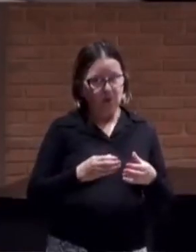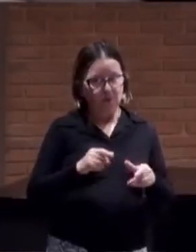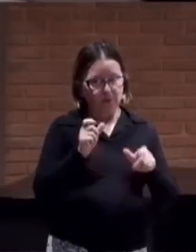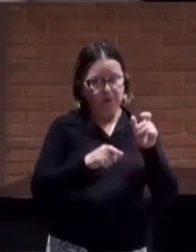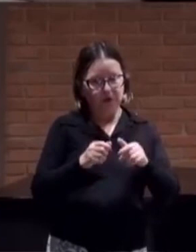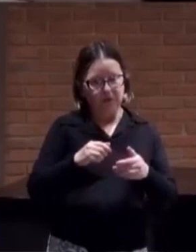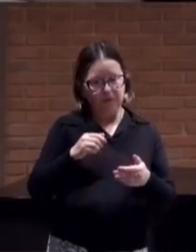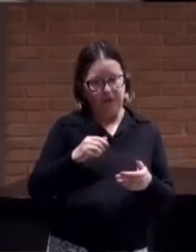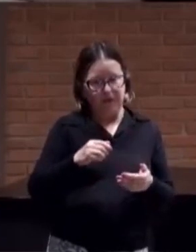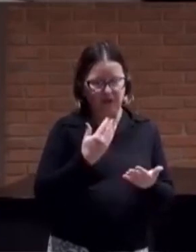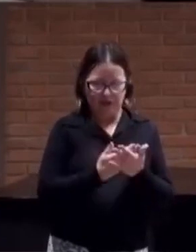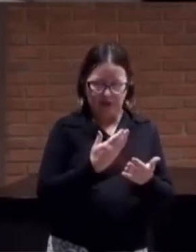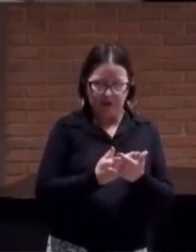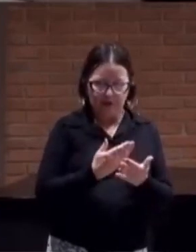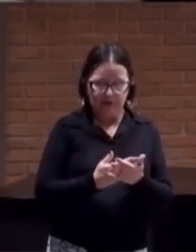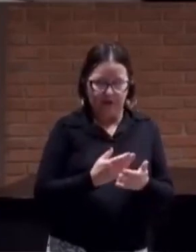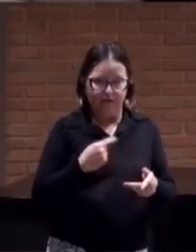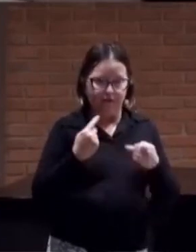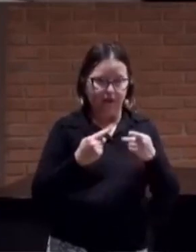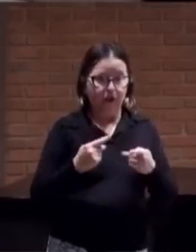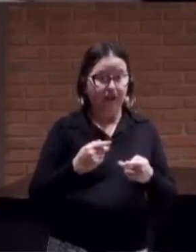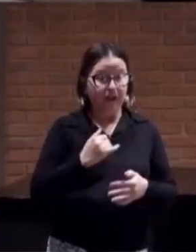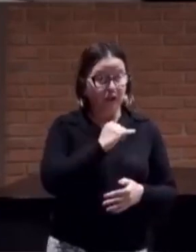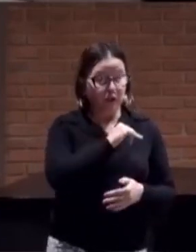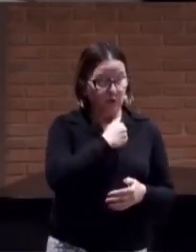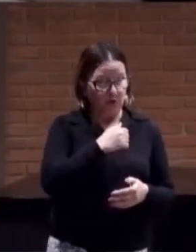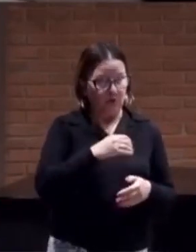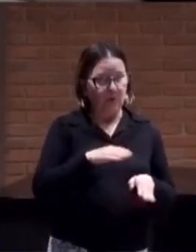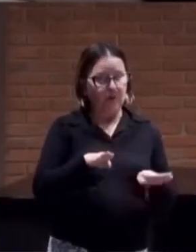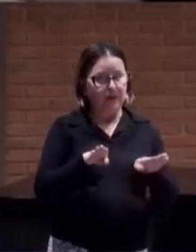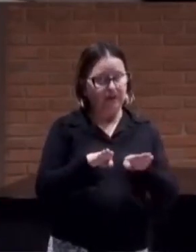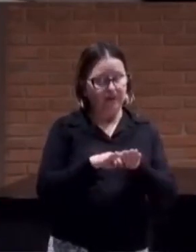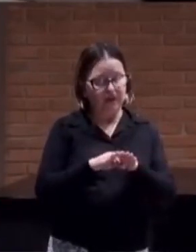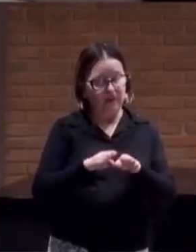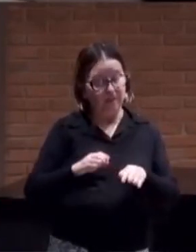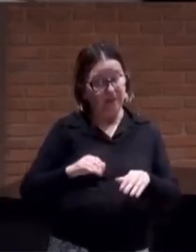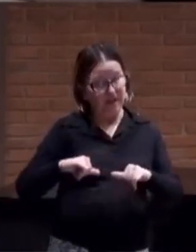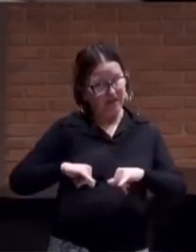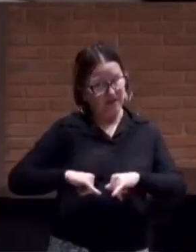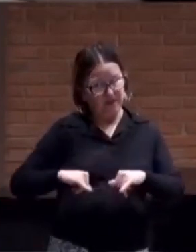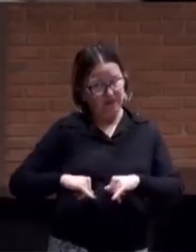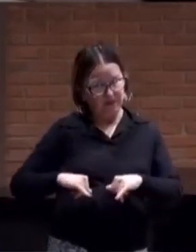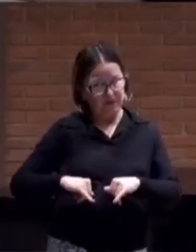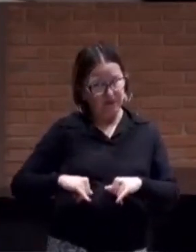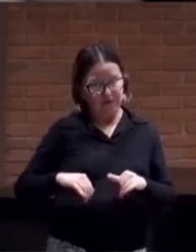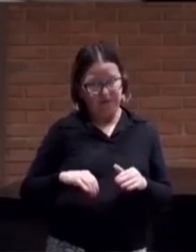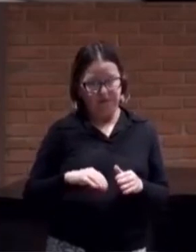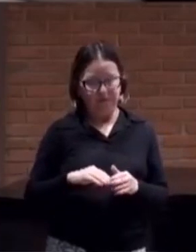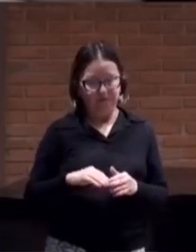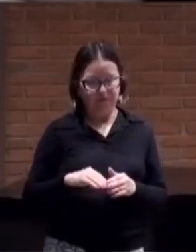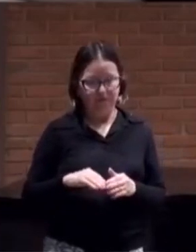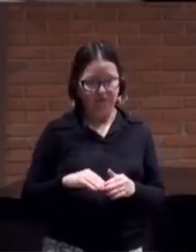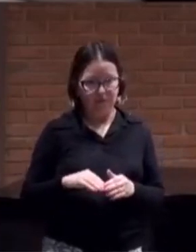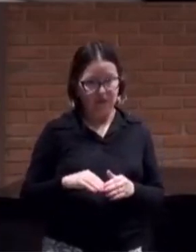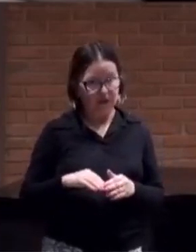martirizado. Só que ele não morreu, porque João, segundo historiadores, isso não está na